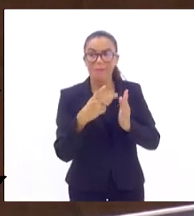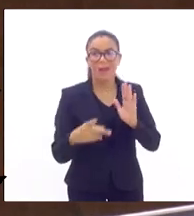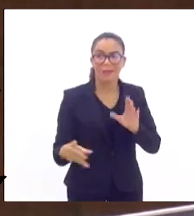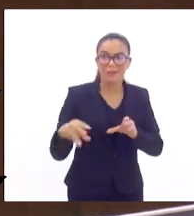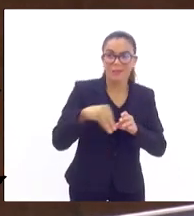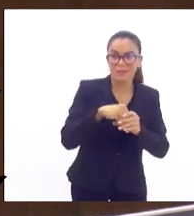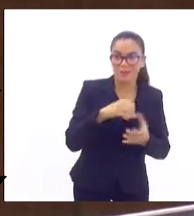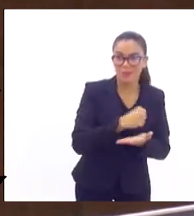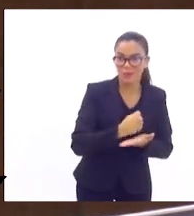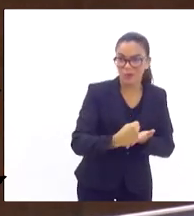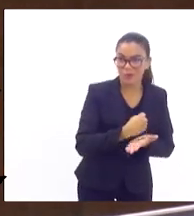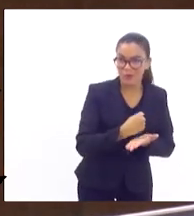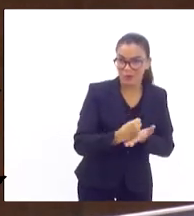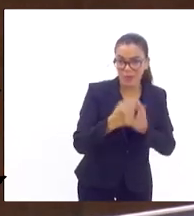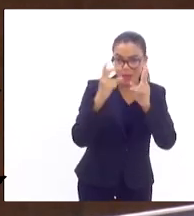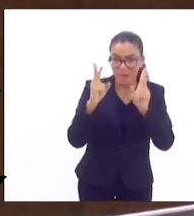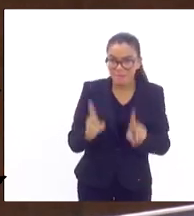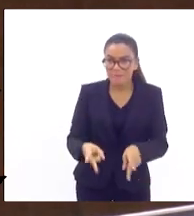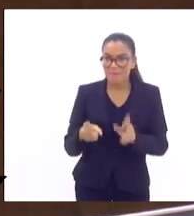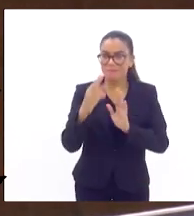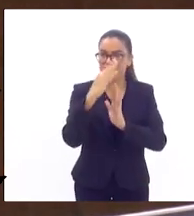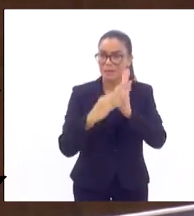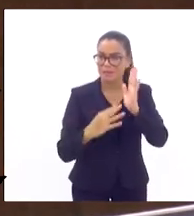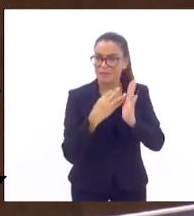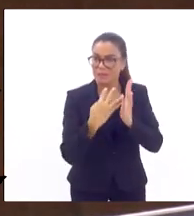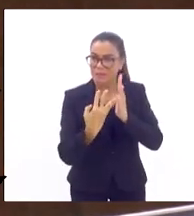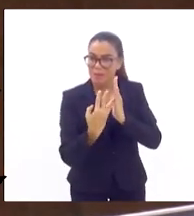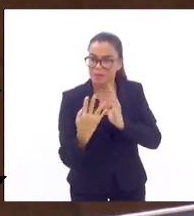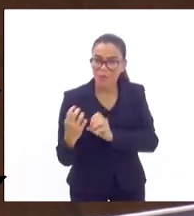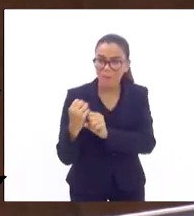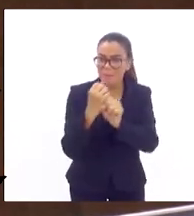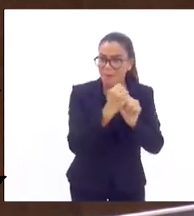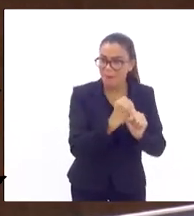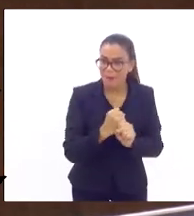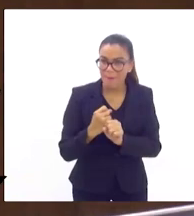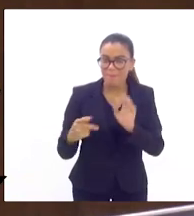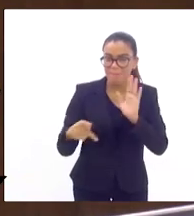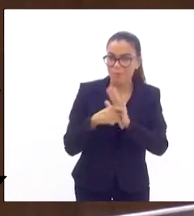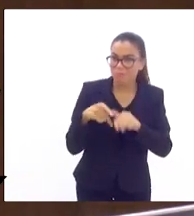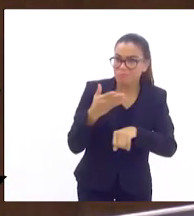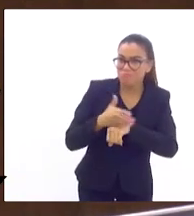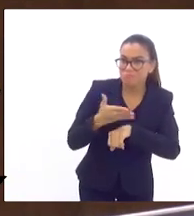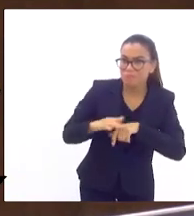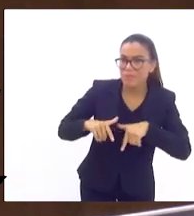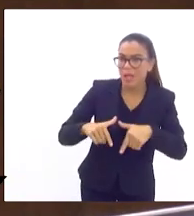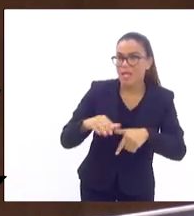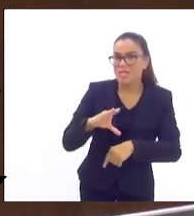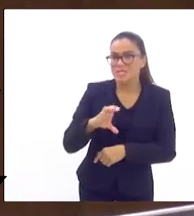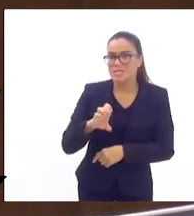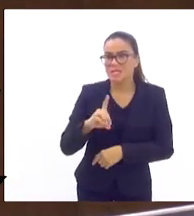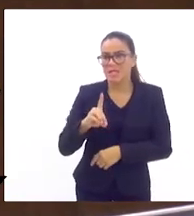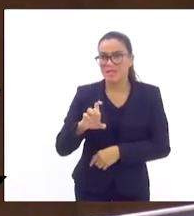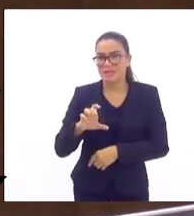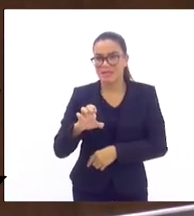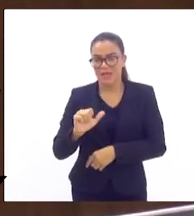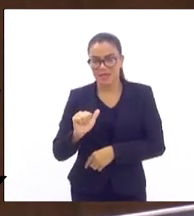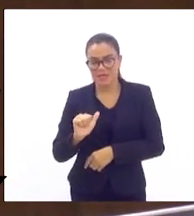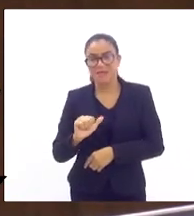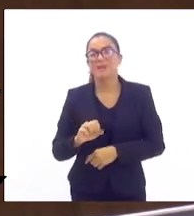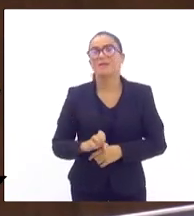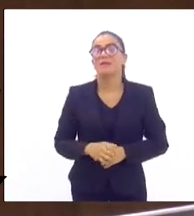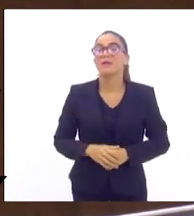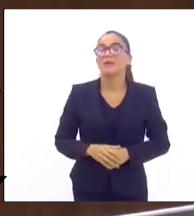é a mesma tabela praticada pela SEDAE. Não é uma exclusividade da Rio Mais Saneamento. Com relação